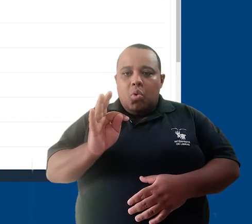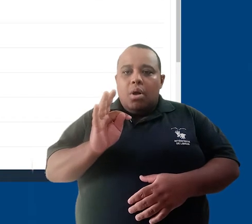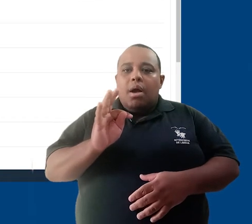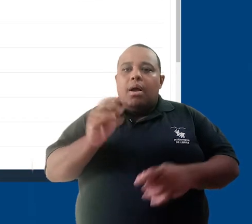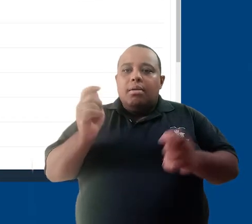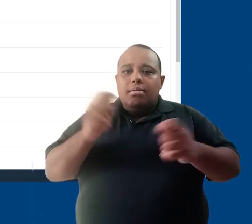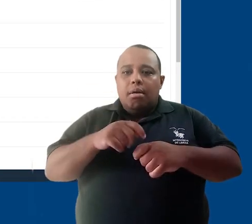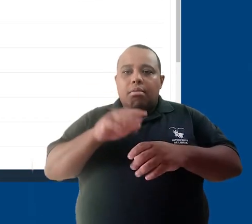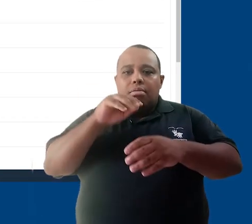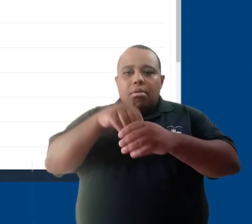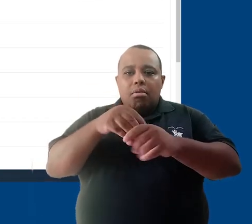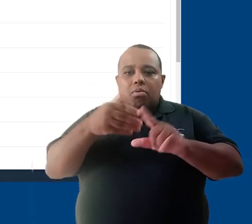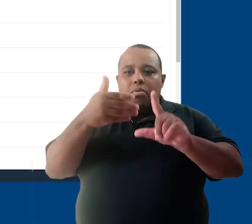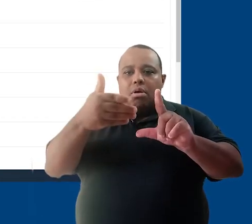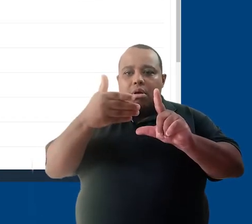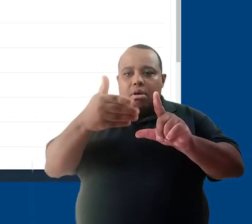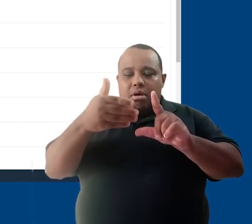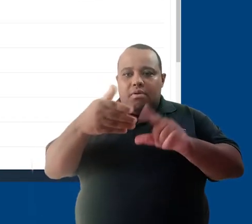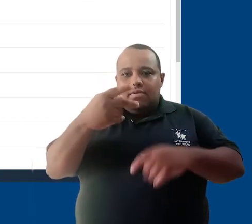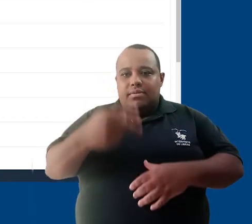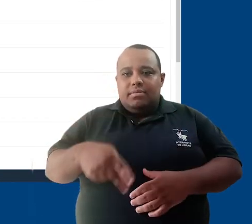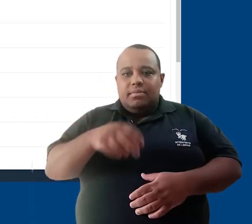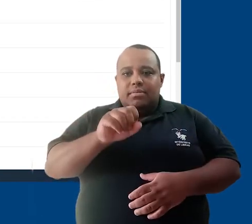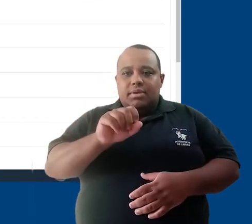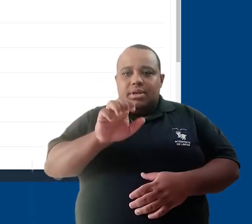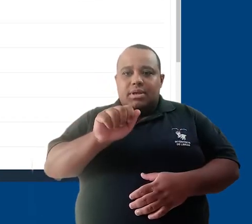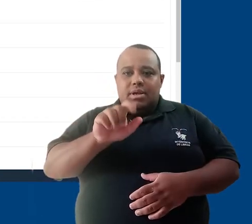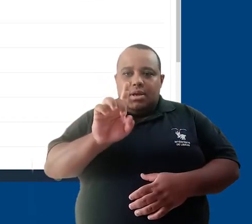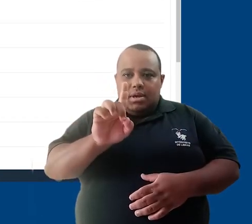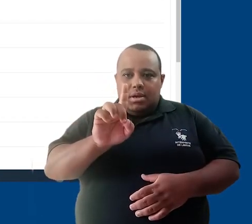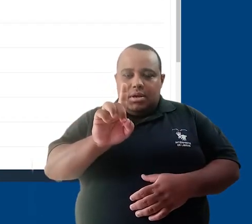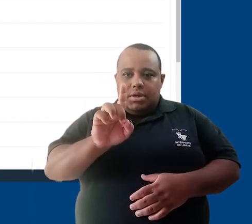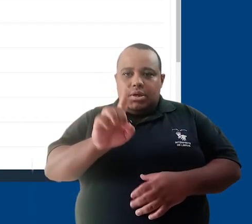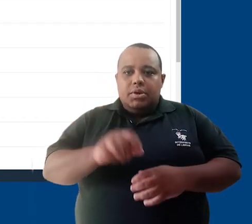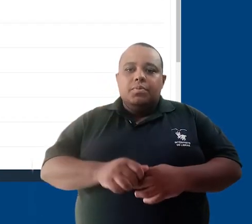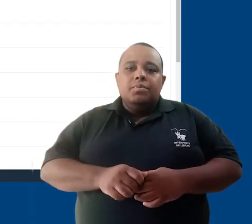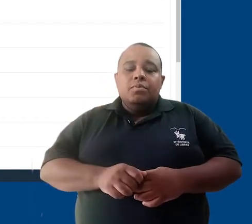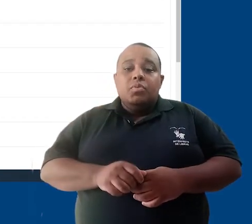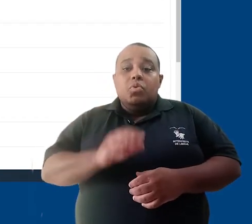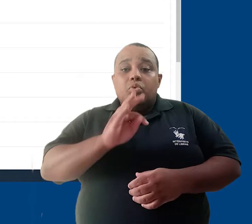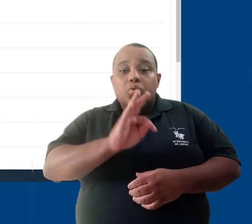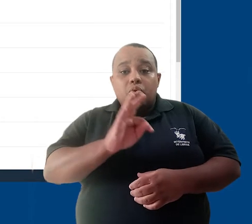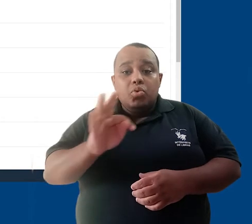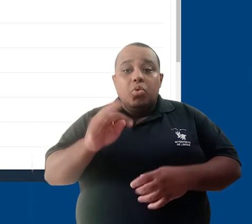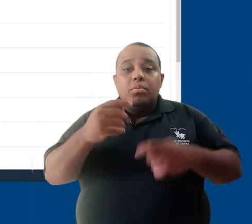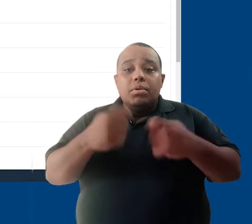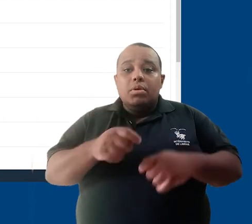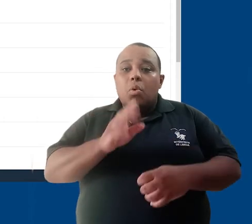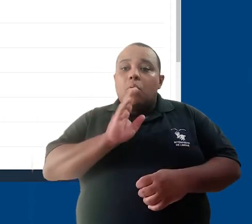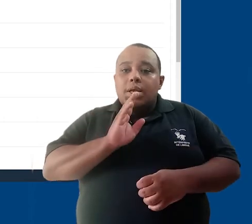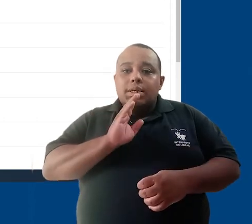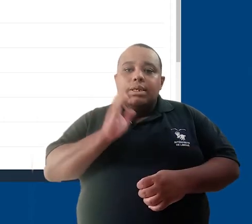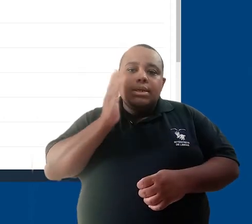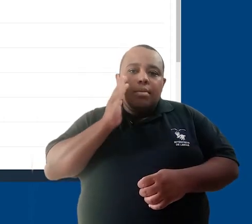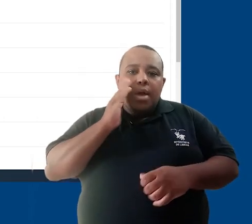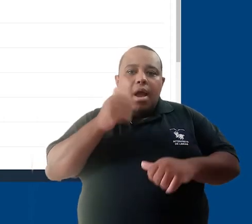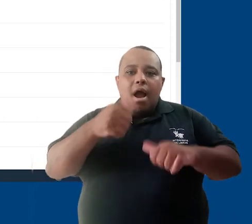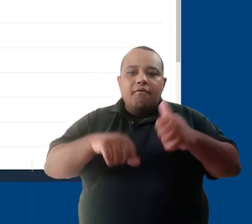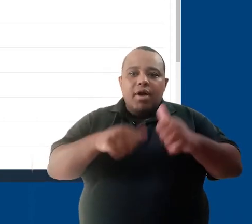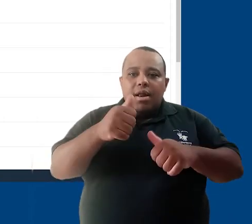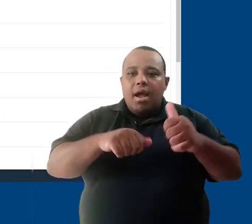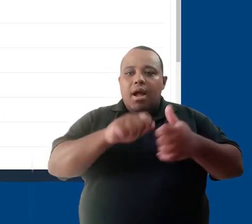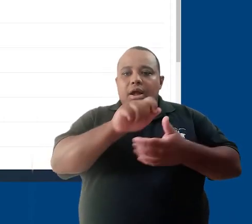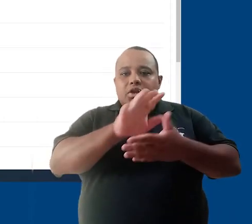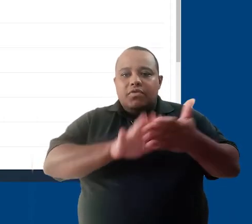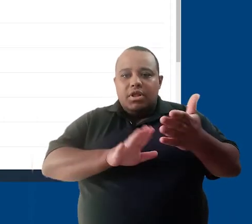para operar corretamente um AVA aqui na SEAD. Tutores devem possuir o conhecimento para participar e